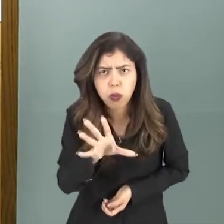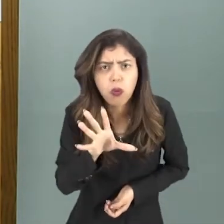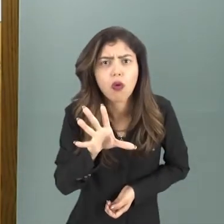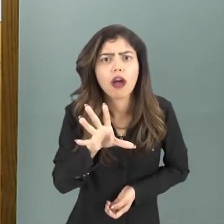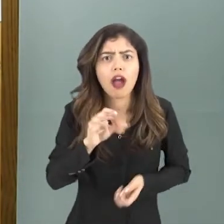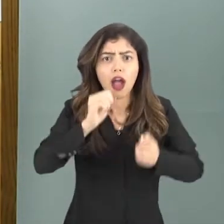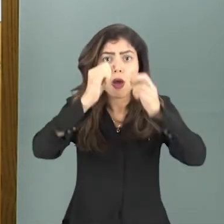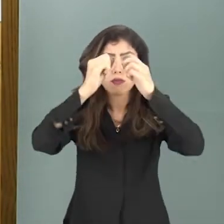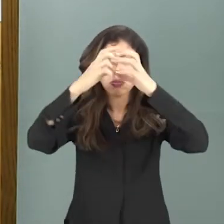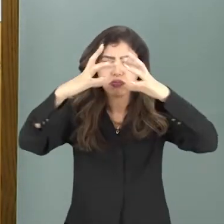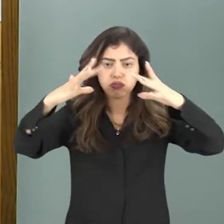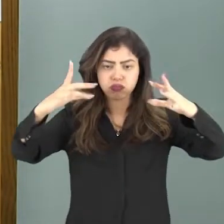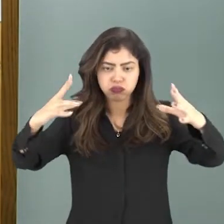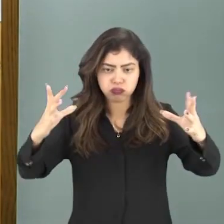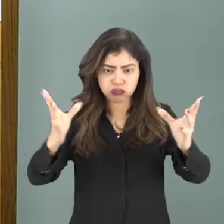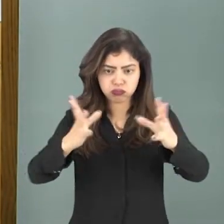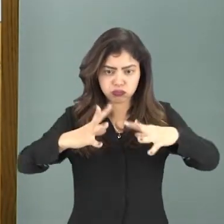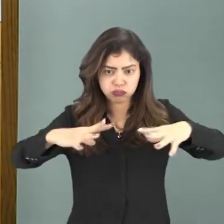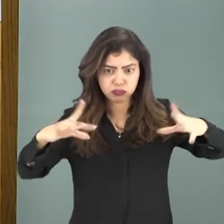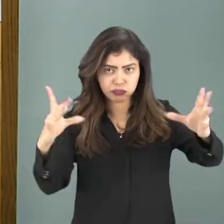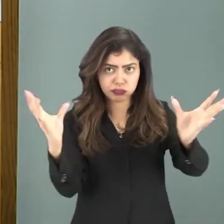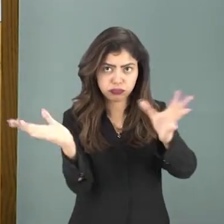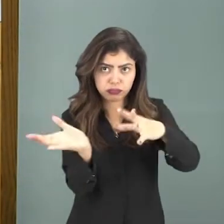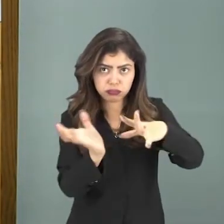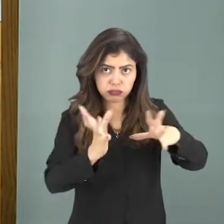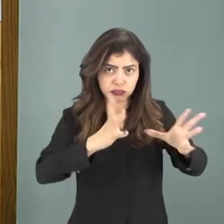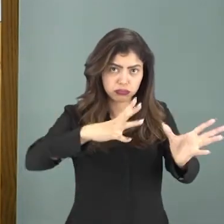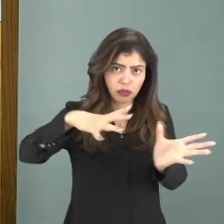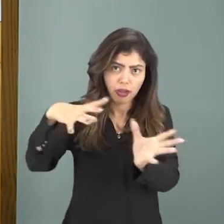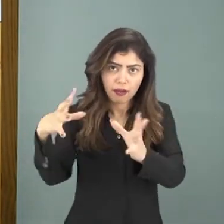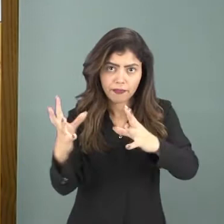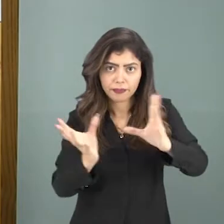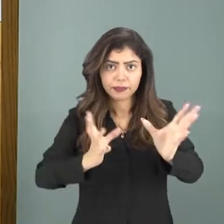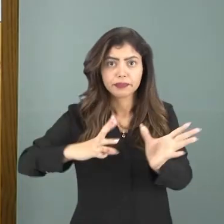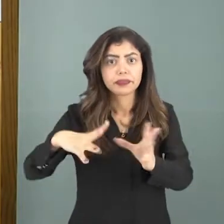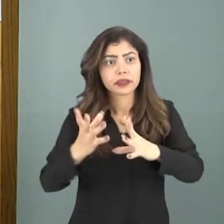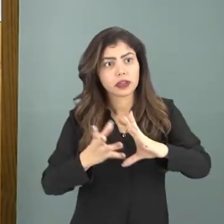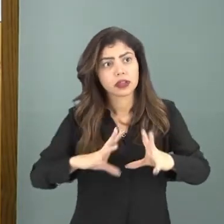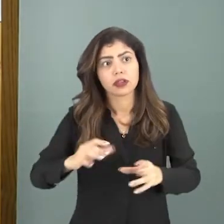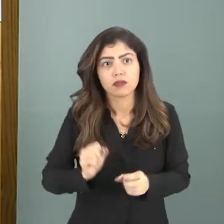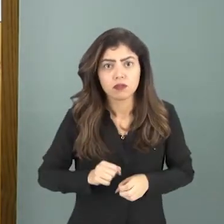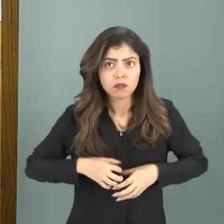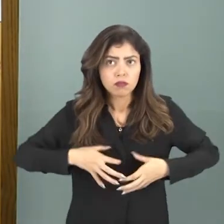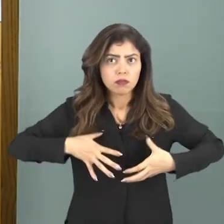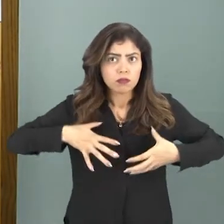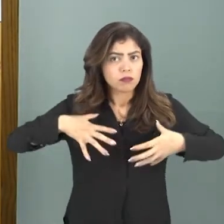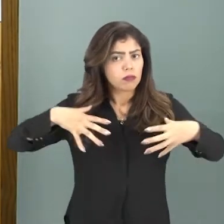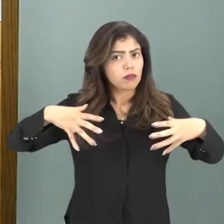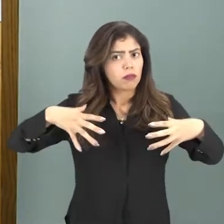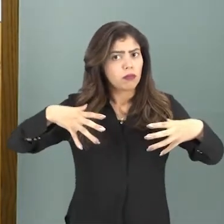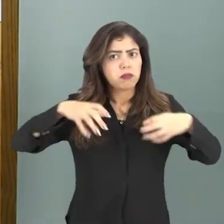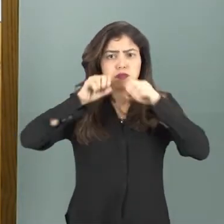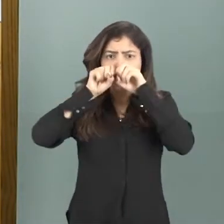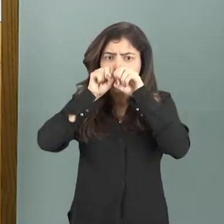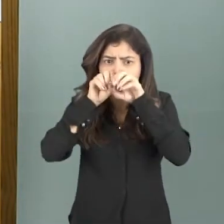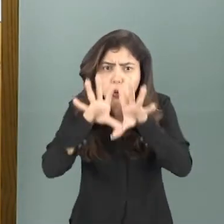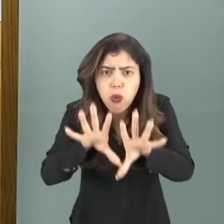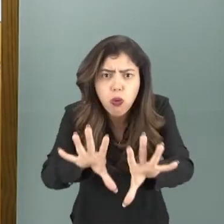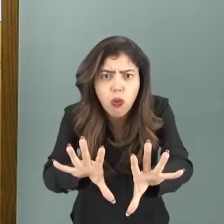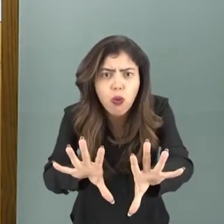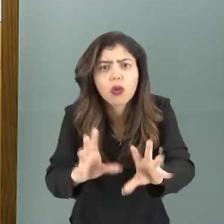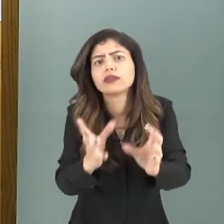vez e a casa de palha começou a balançar. Então, ele encheu o peito de ar